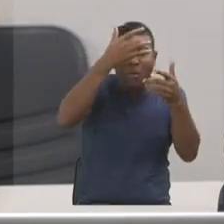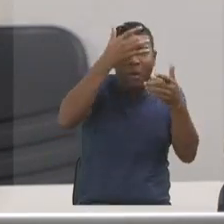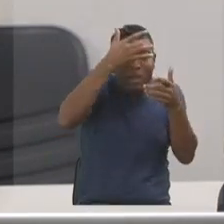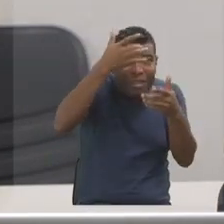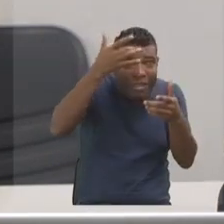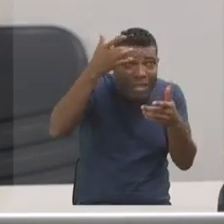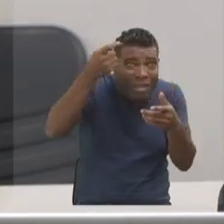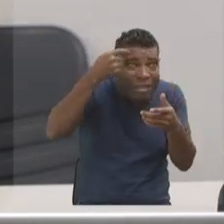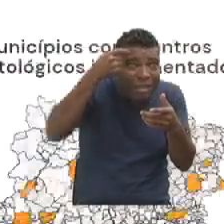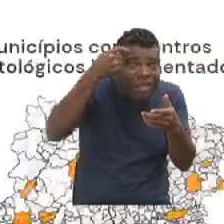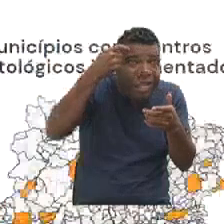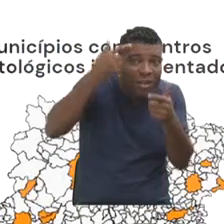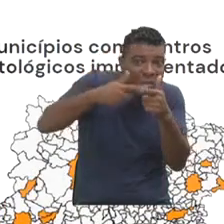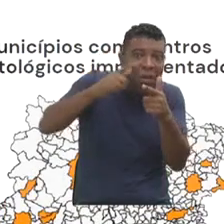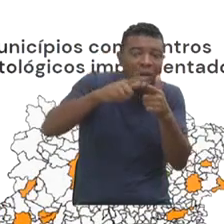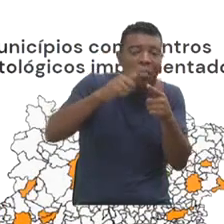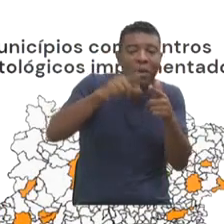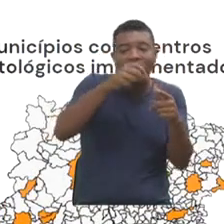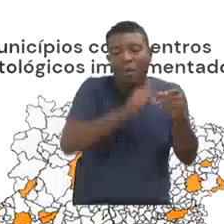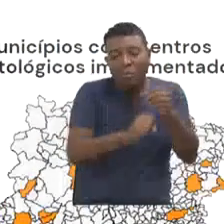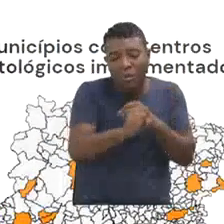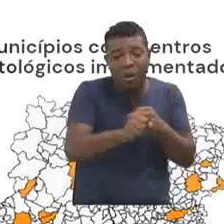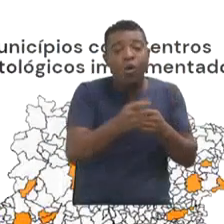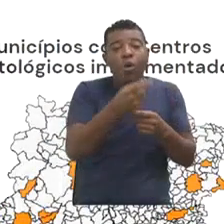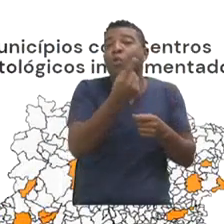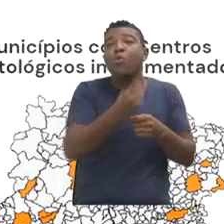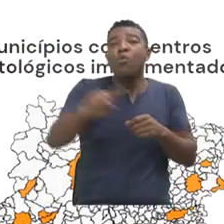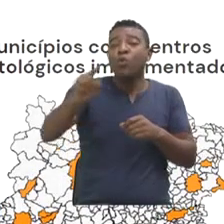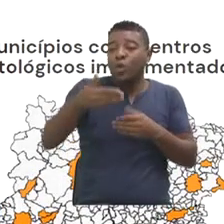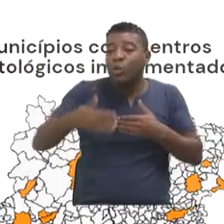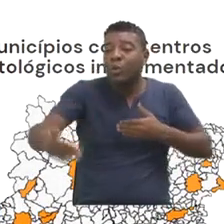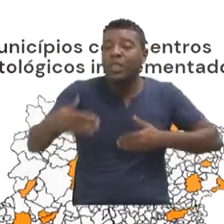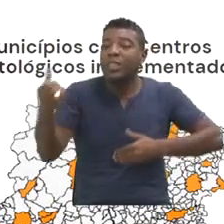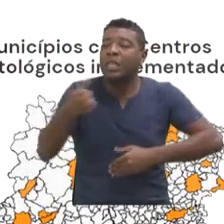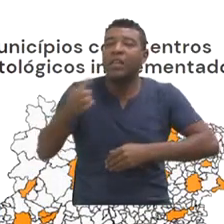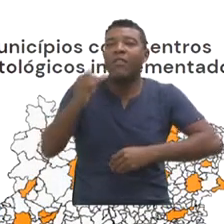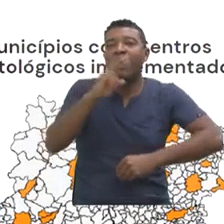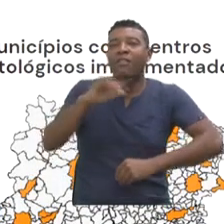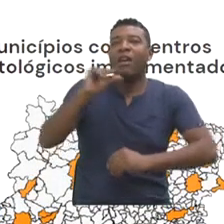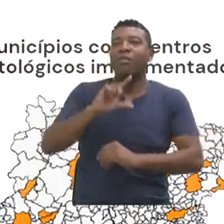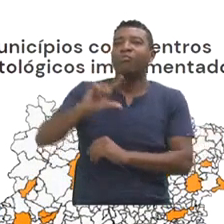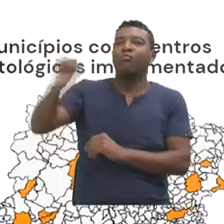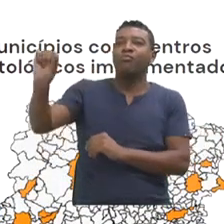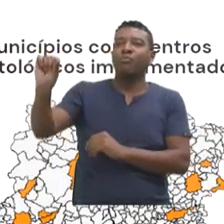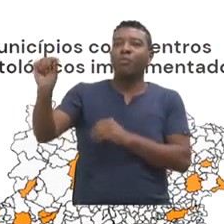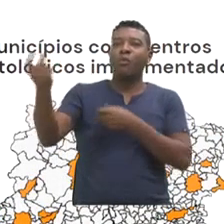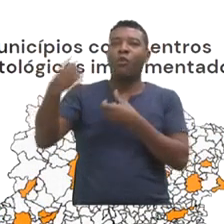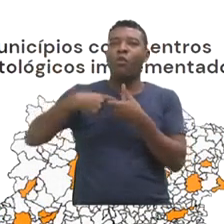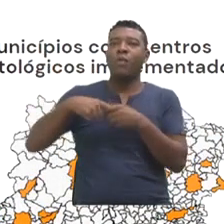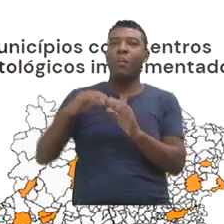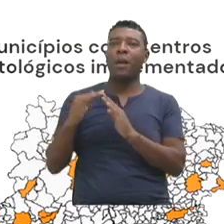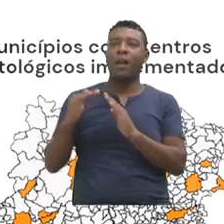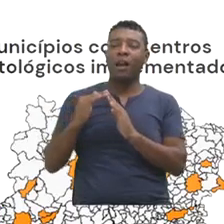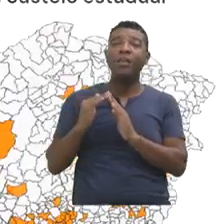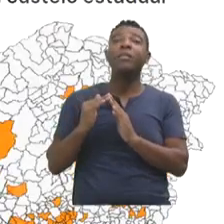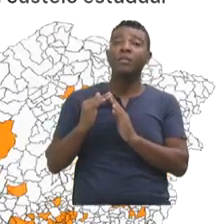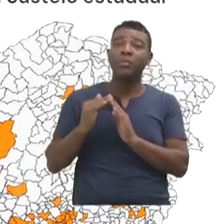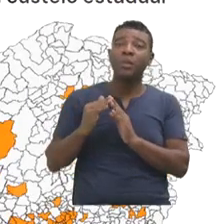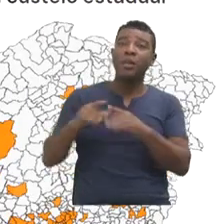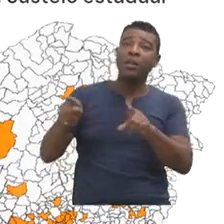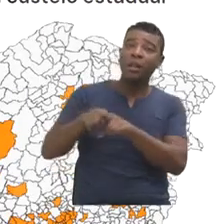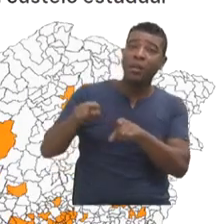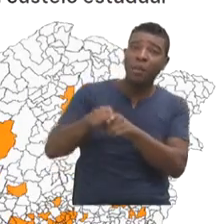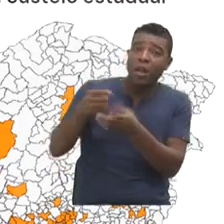financiadas e com investimento de abertura A gente tá levando aí tratamento odontológico para todos os